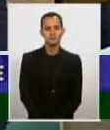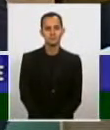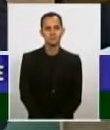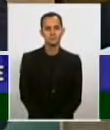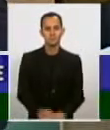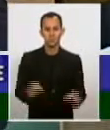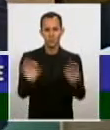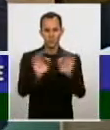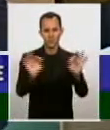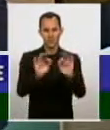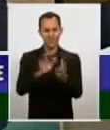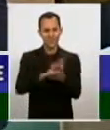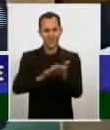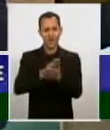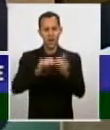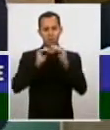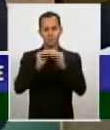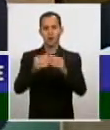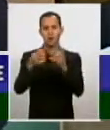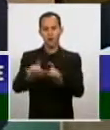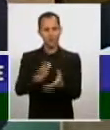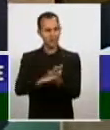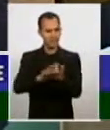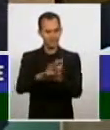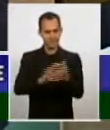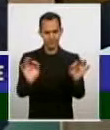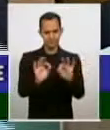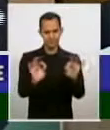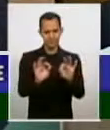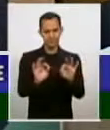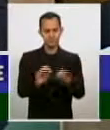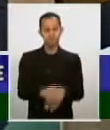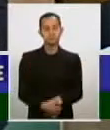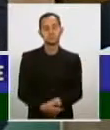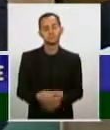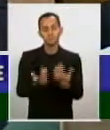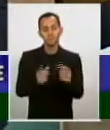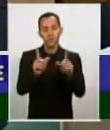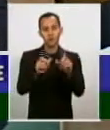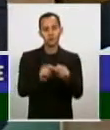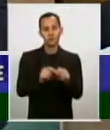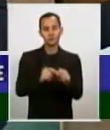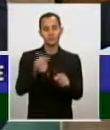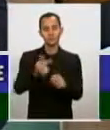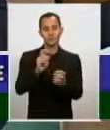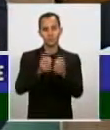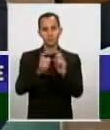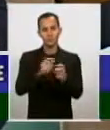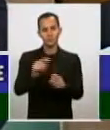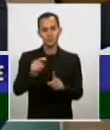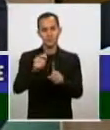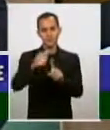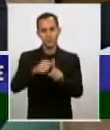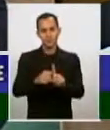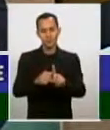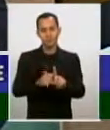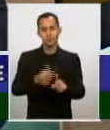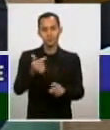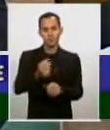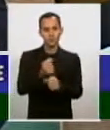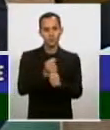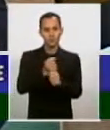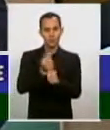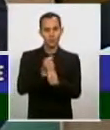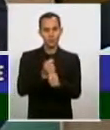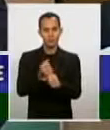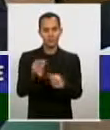Não havendo nenhuma manifestação contrária, o resumo da ata da segunda reunião do sétimo período da segunda